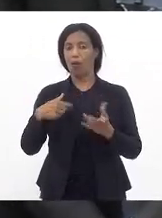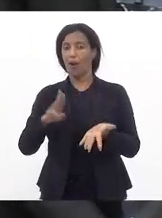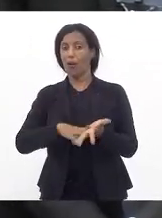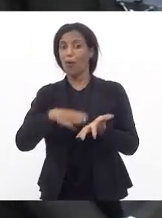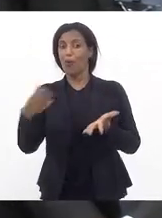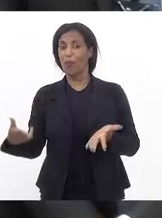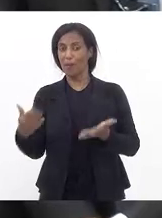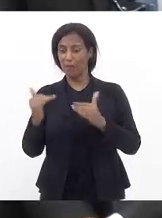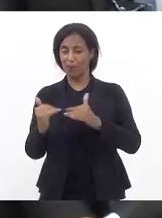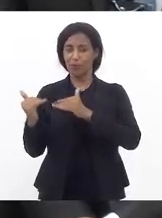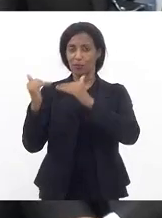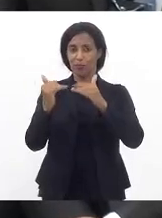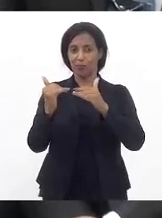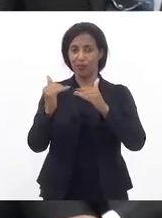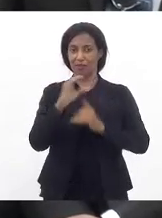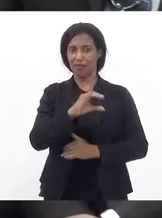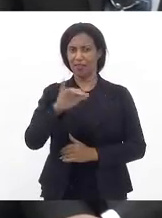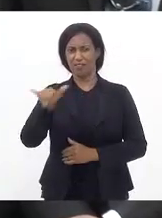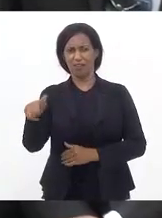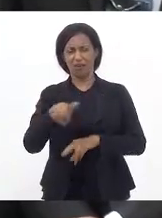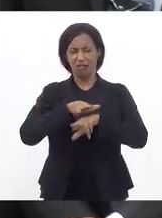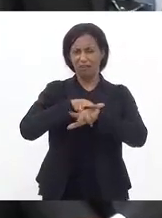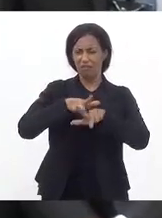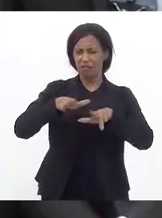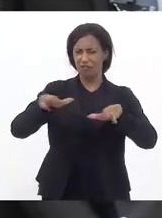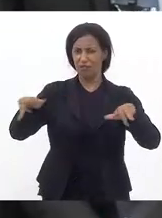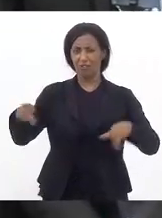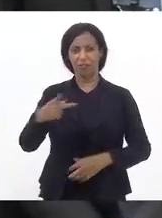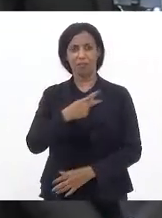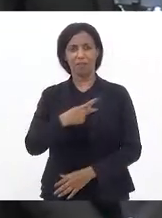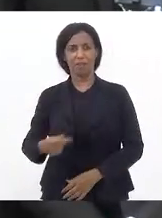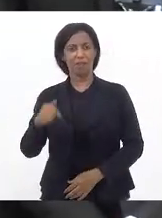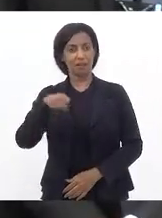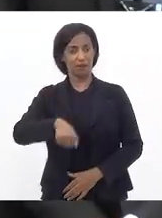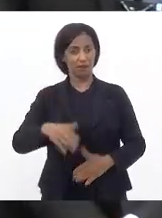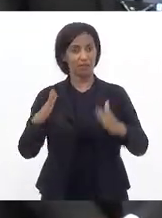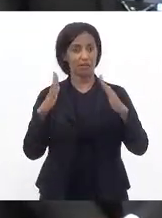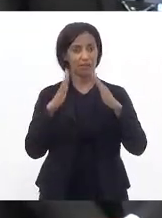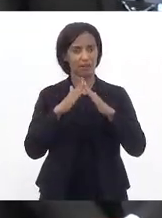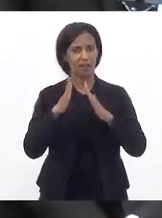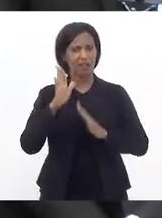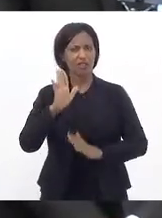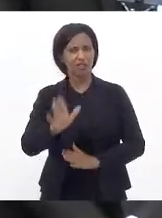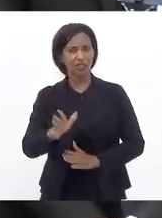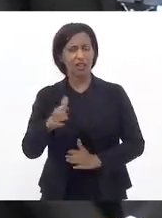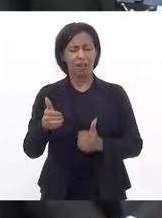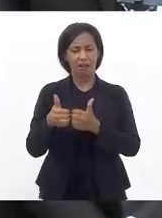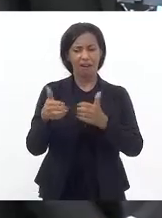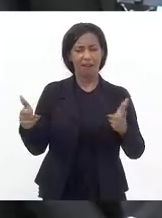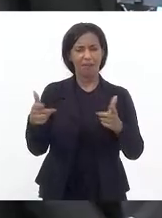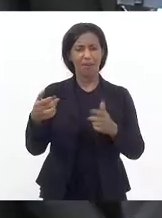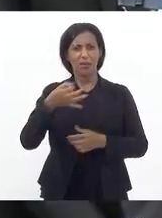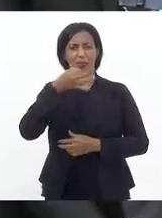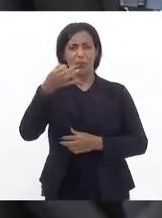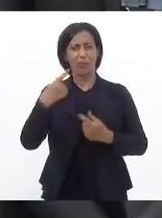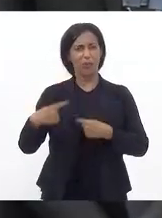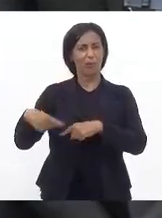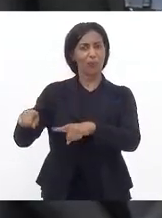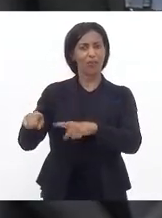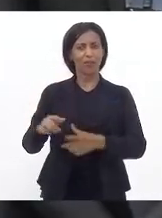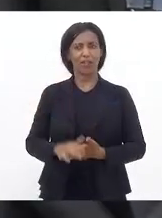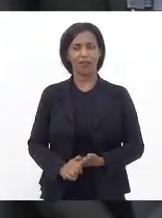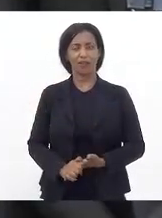da ccj em diversos presidentes da sua casa já tentei Abrir divergência